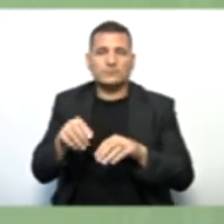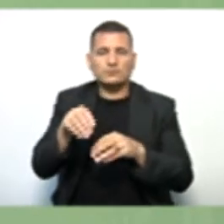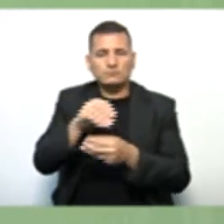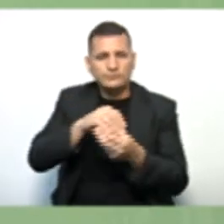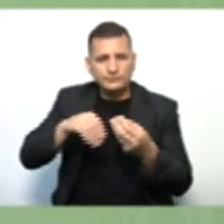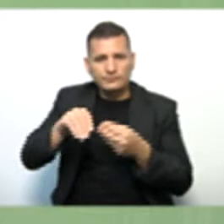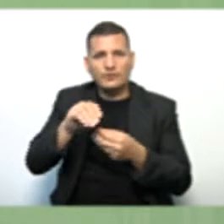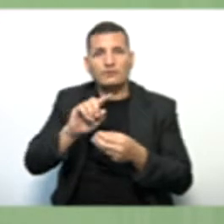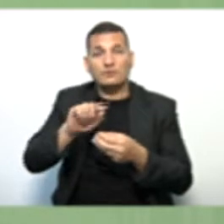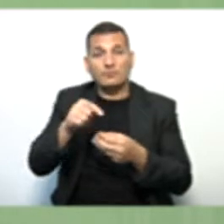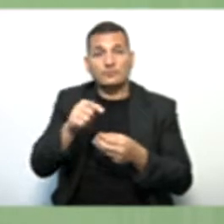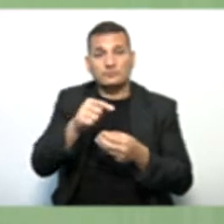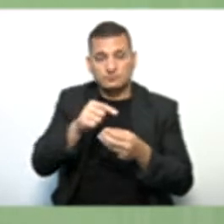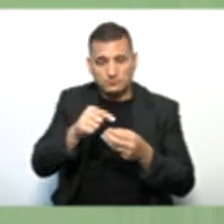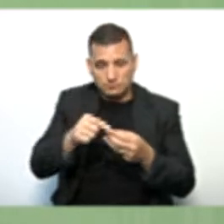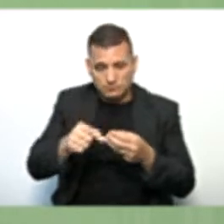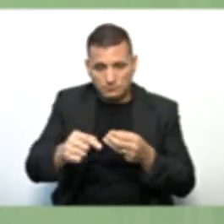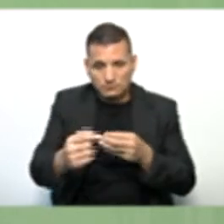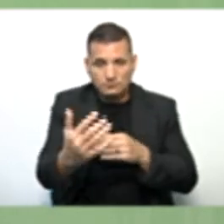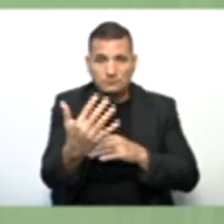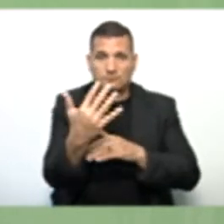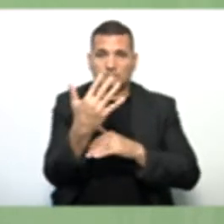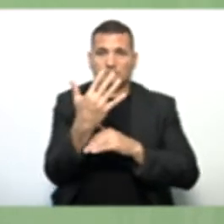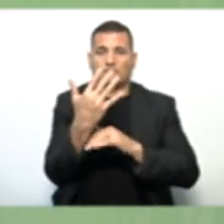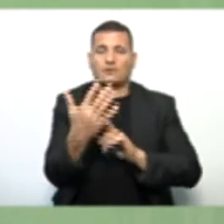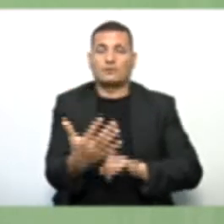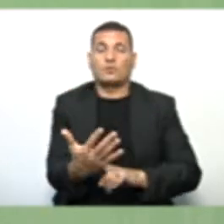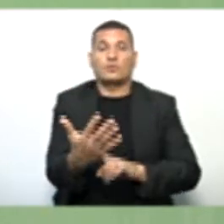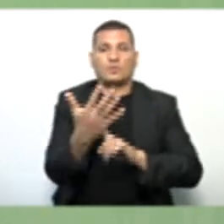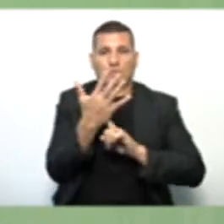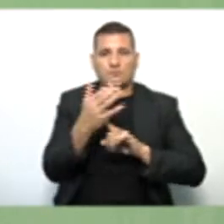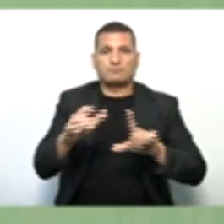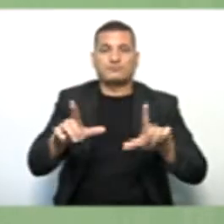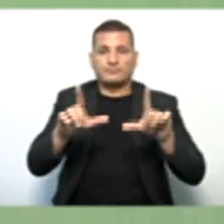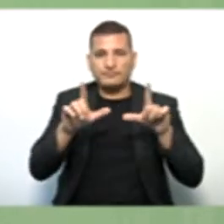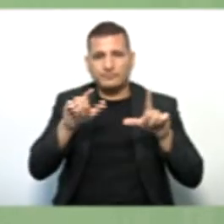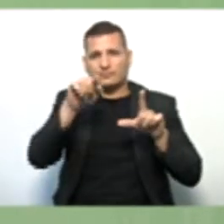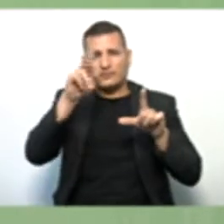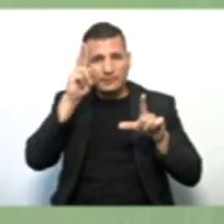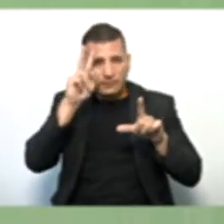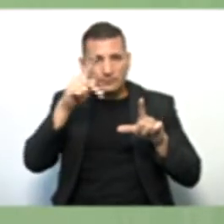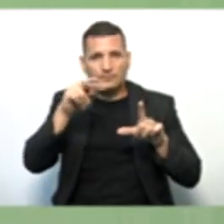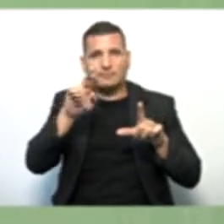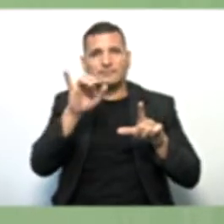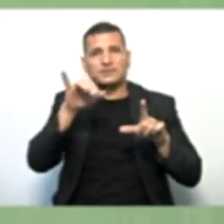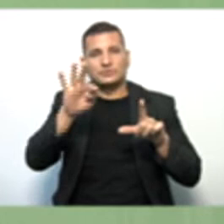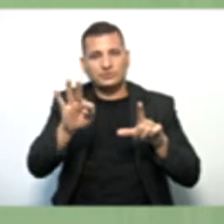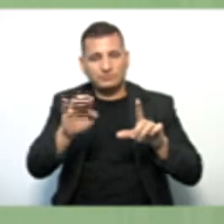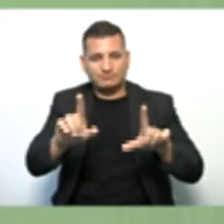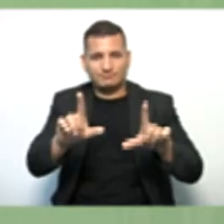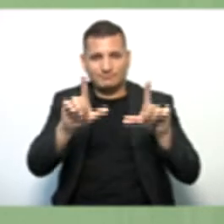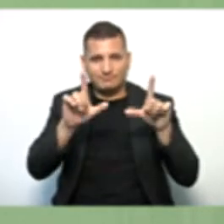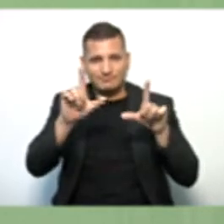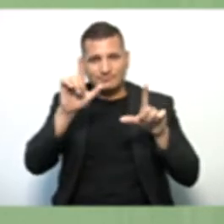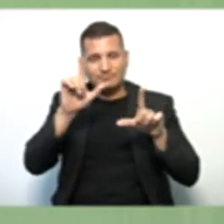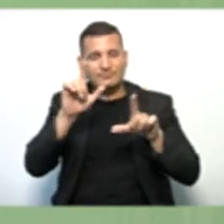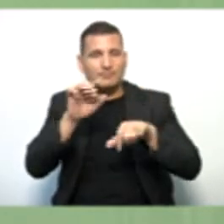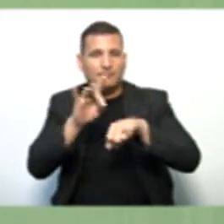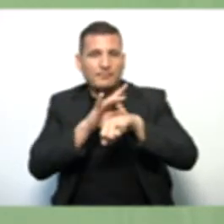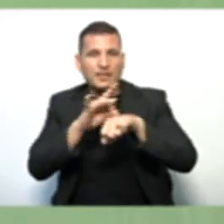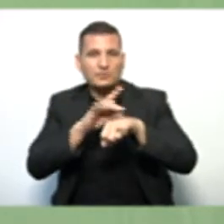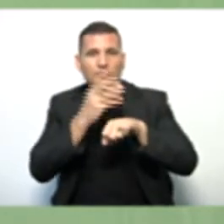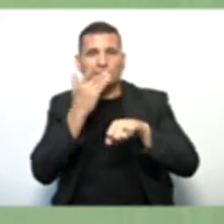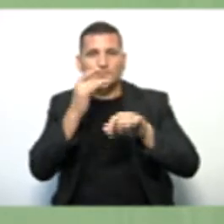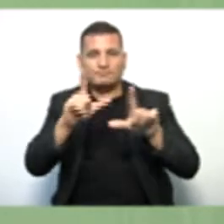Saída. Resultado dos procedimentos já processados. Lembra do print? Nosso famoso print lá, gente? Tá?